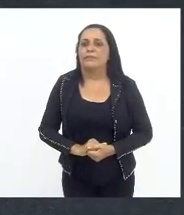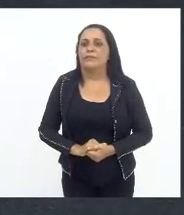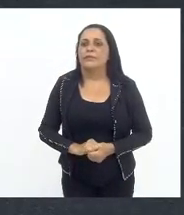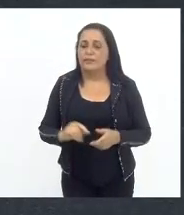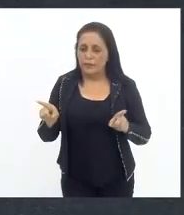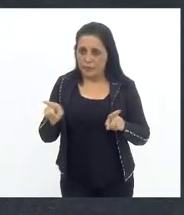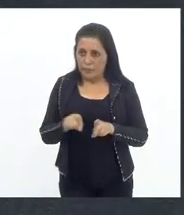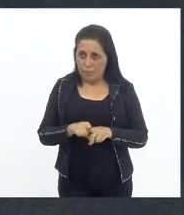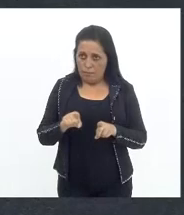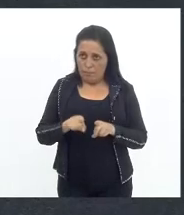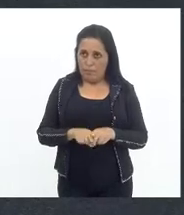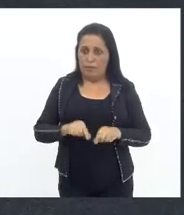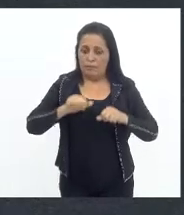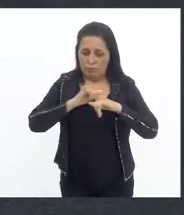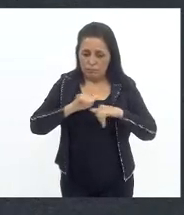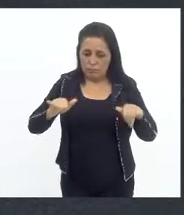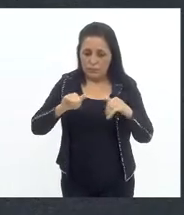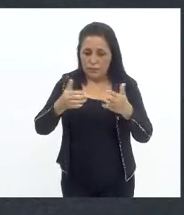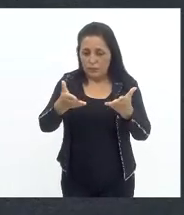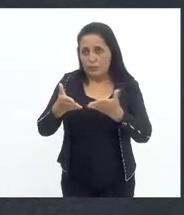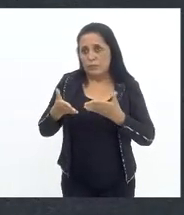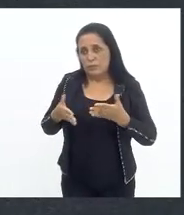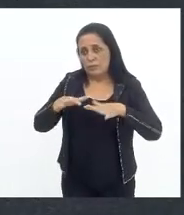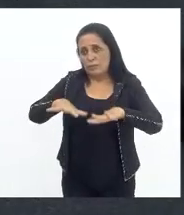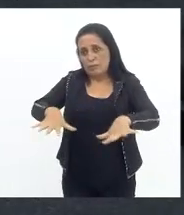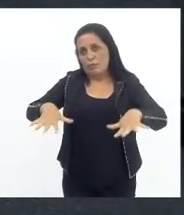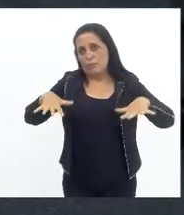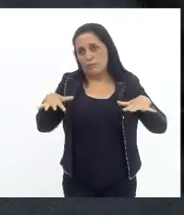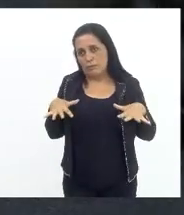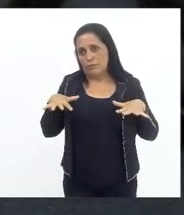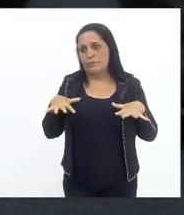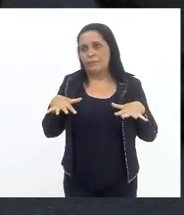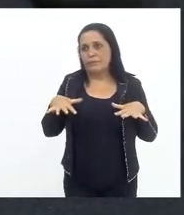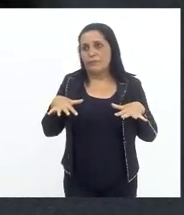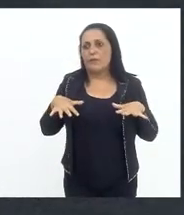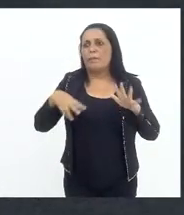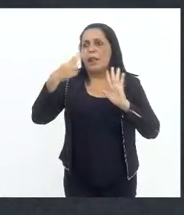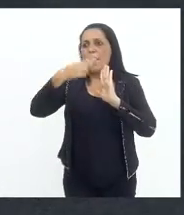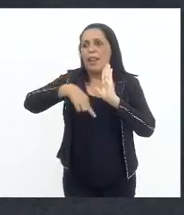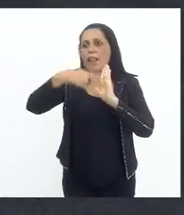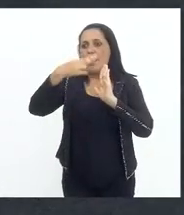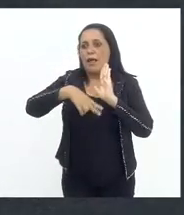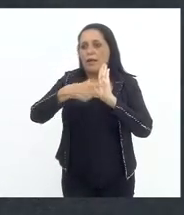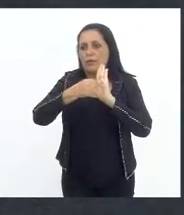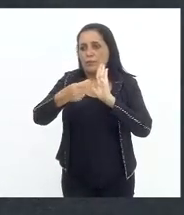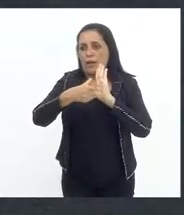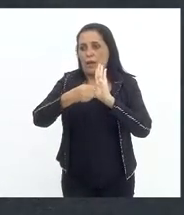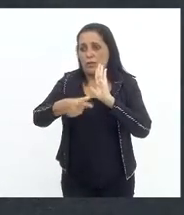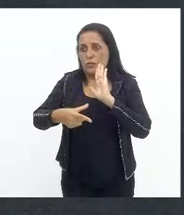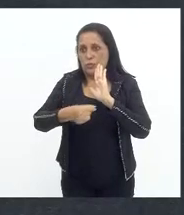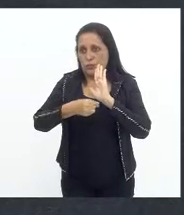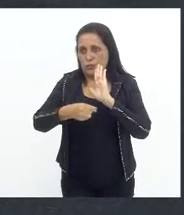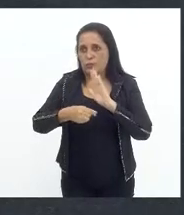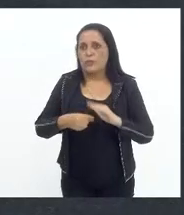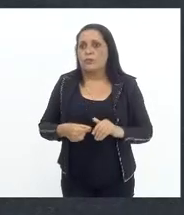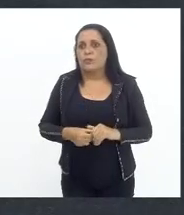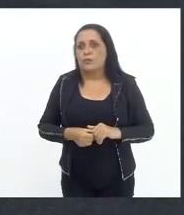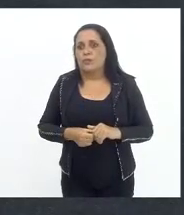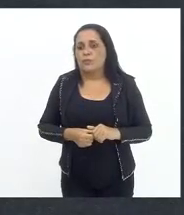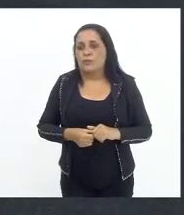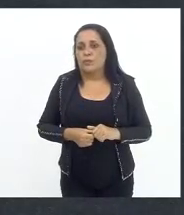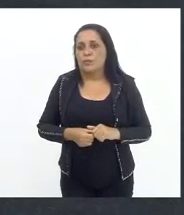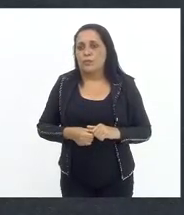suscitar a todos, trarei aqui para o plenário, que leiam esse artigo publicado